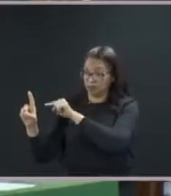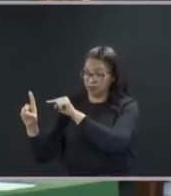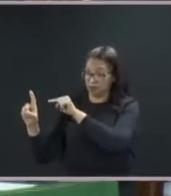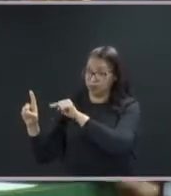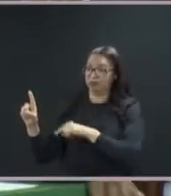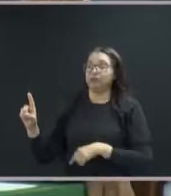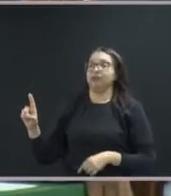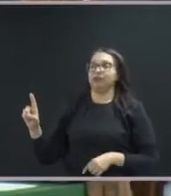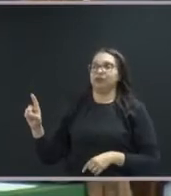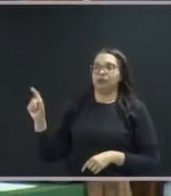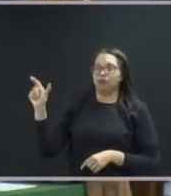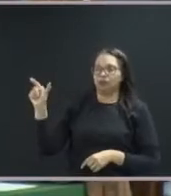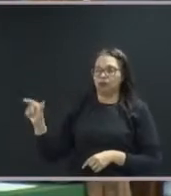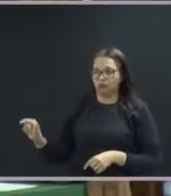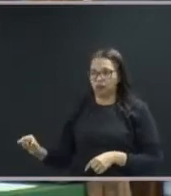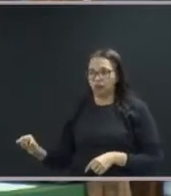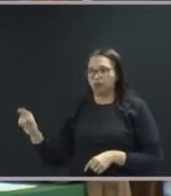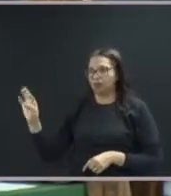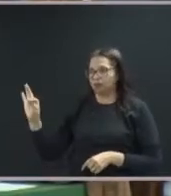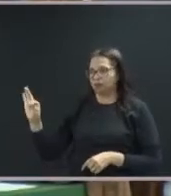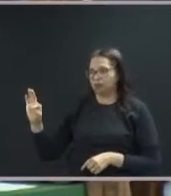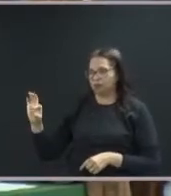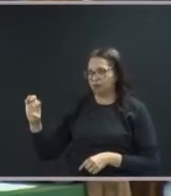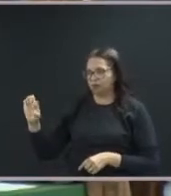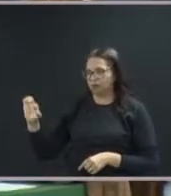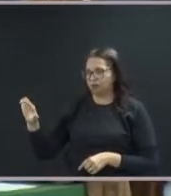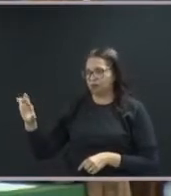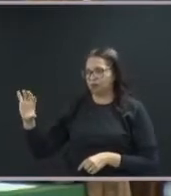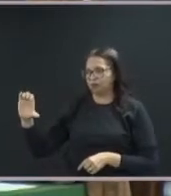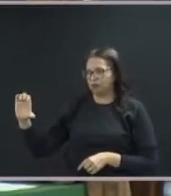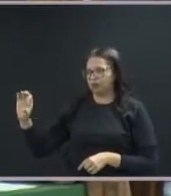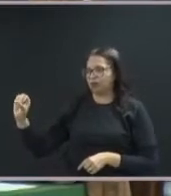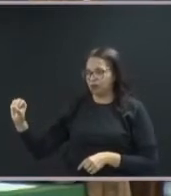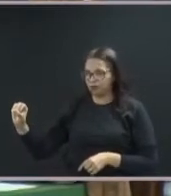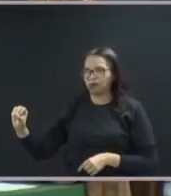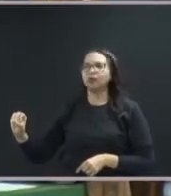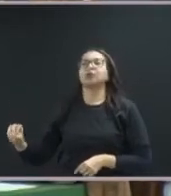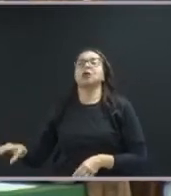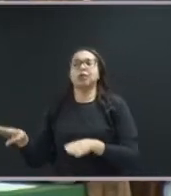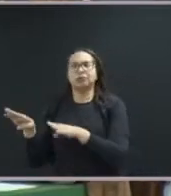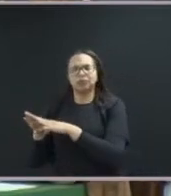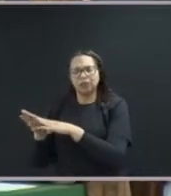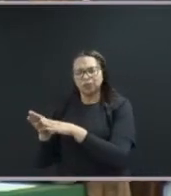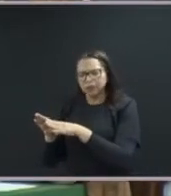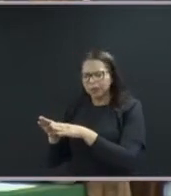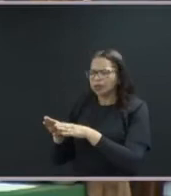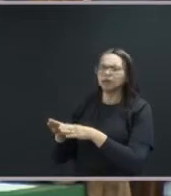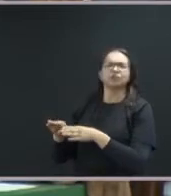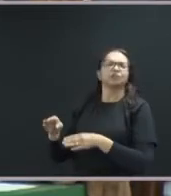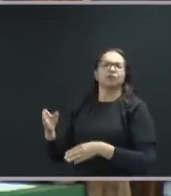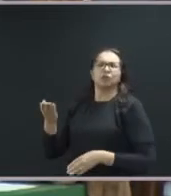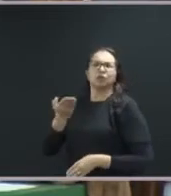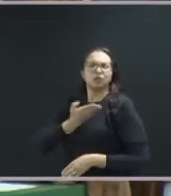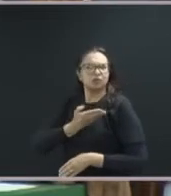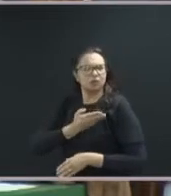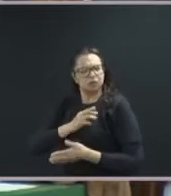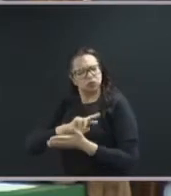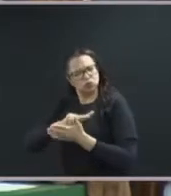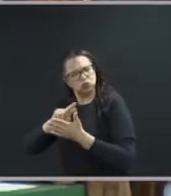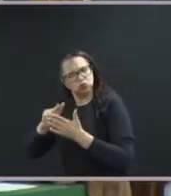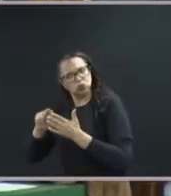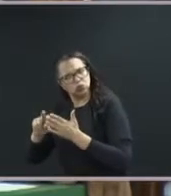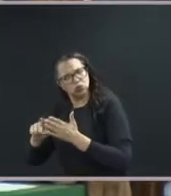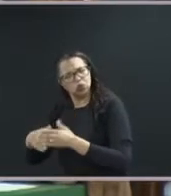nenhuma dificuldade. Saúdo-vos, Gaio, meu hospedeiro, e toda a igreja.